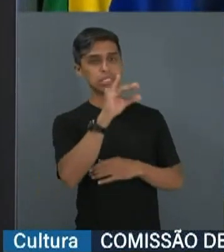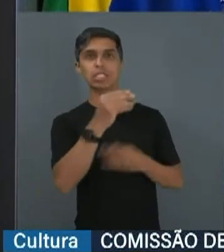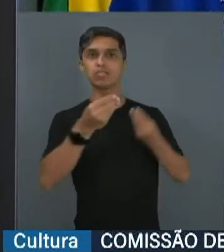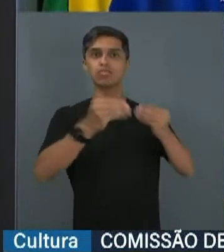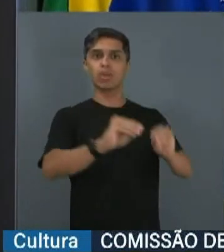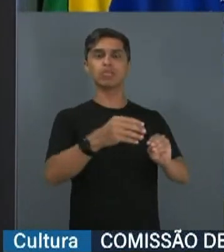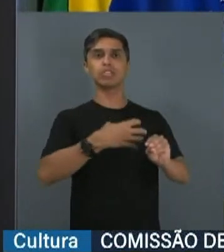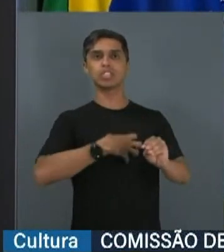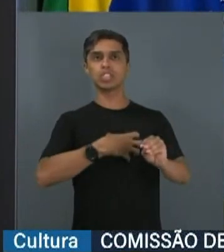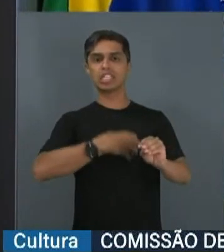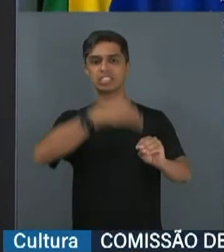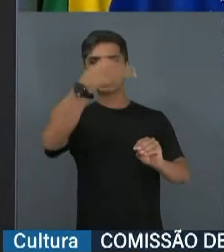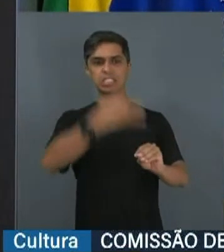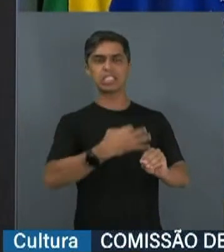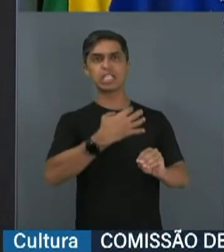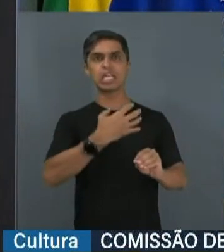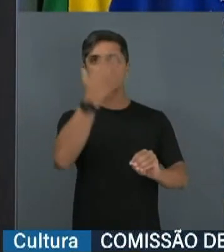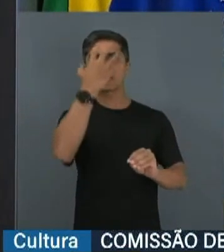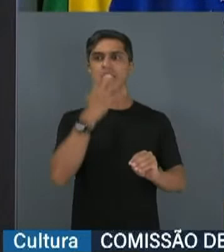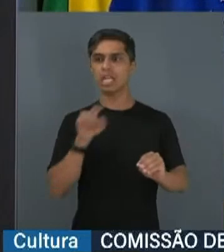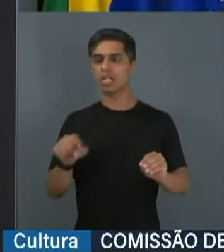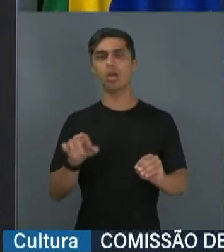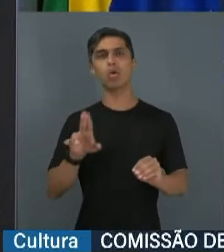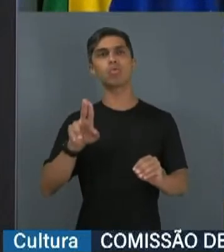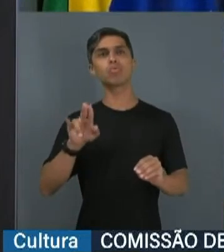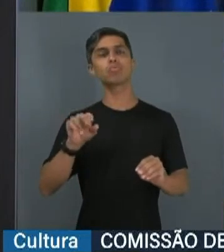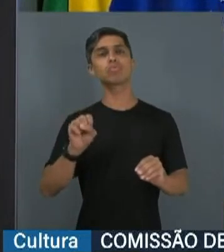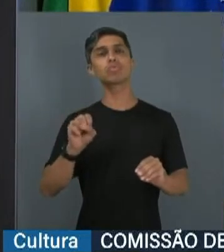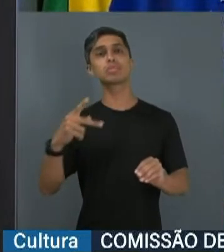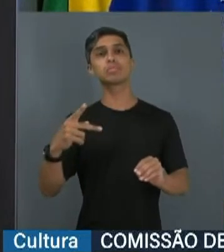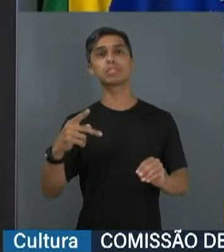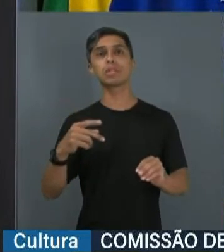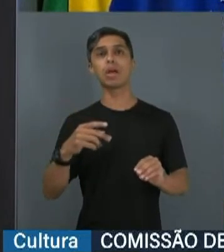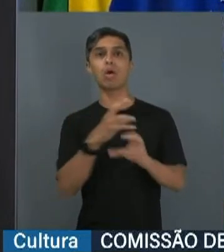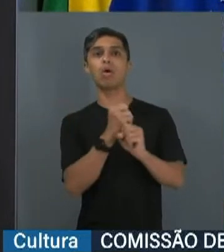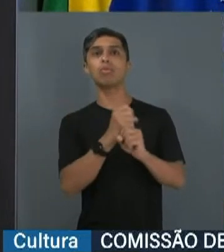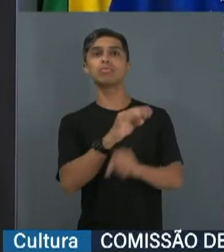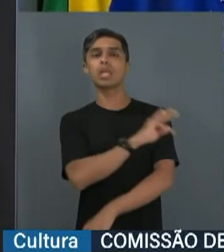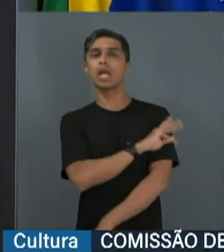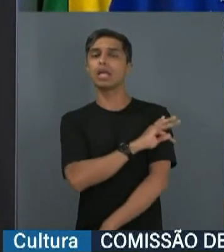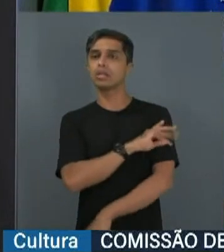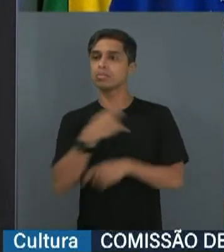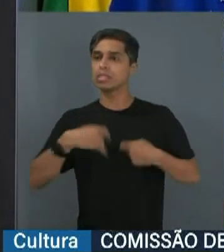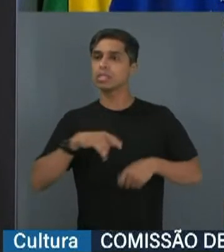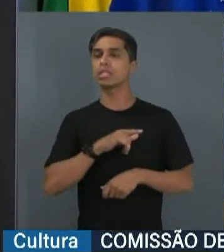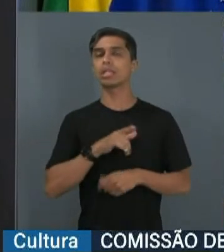uma instituição séria como a USP. A hora de aplicar um cálculo técnico.